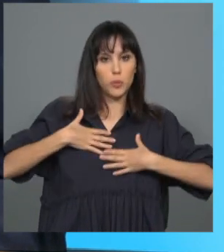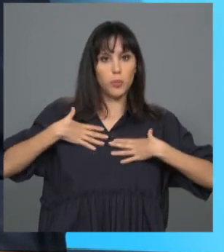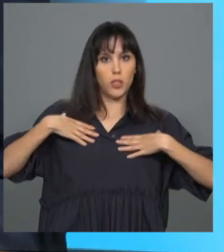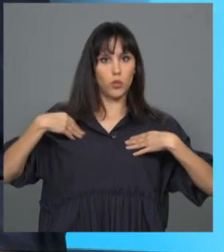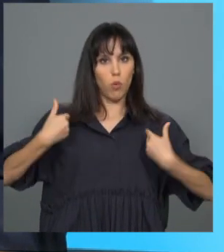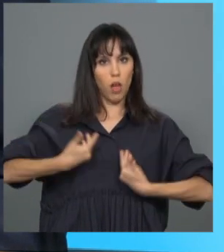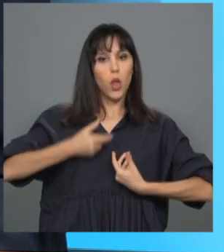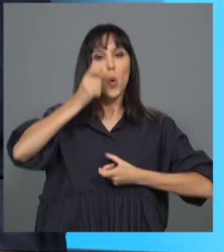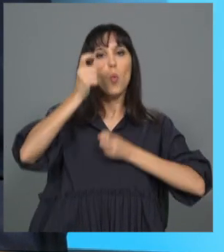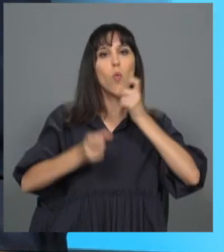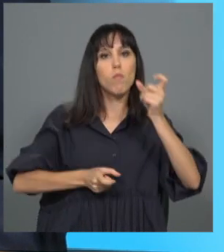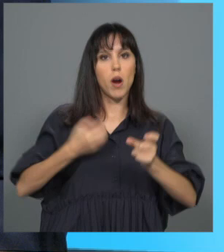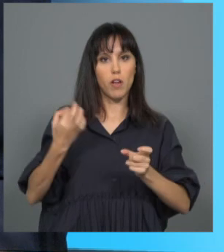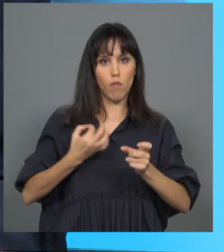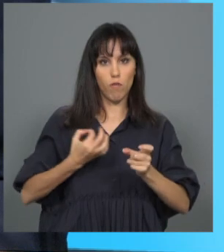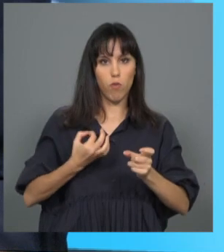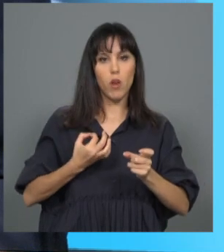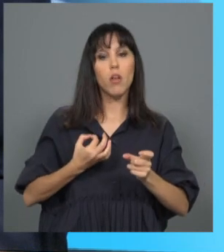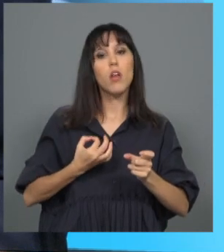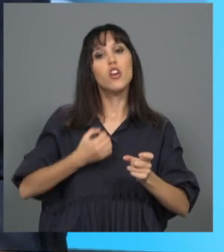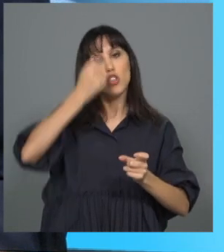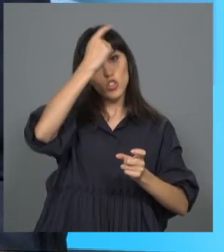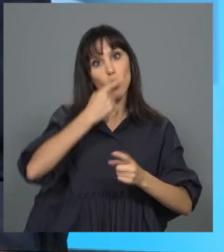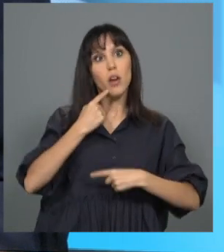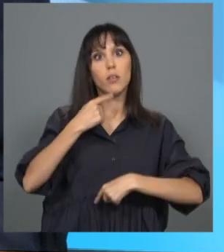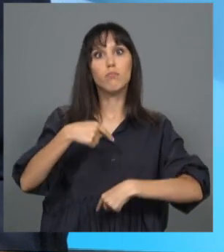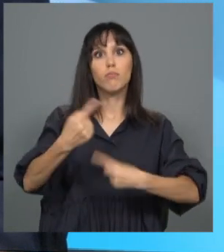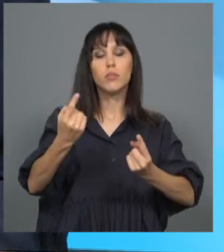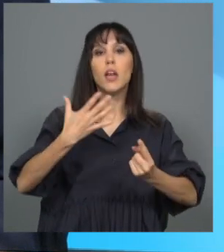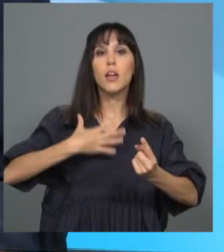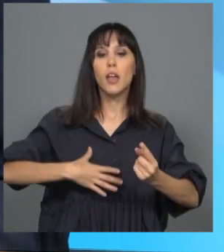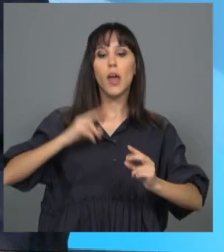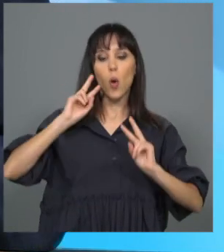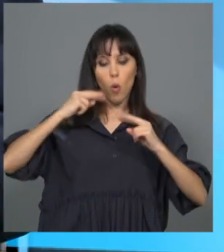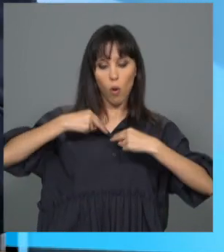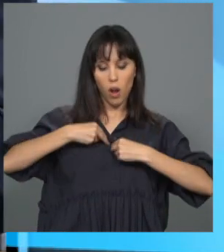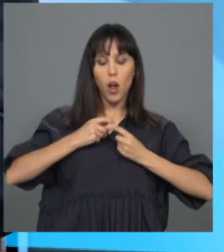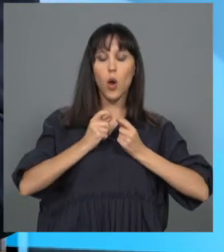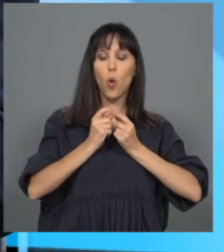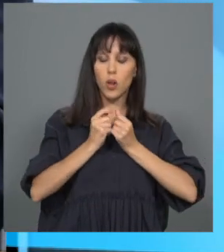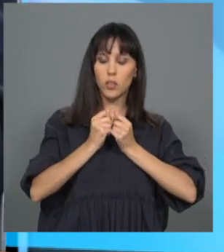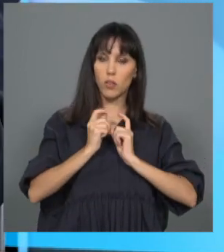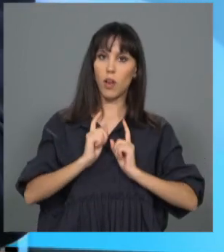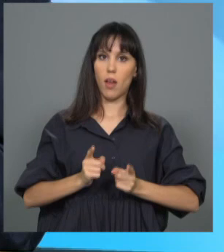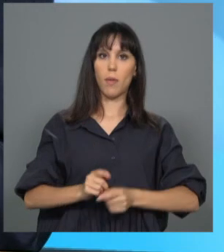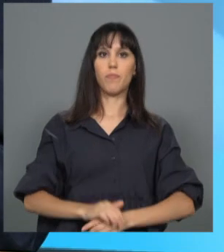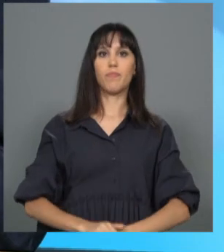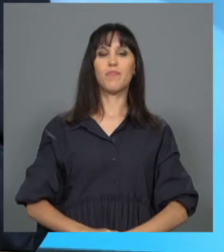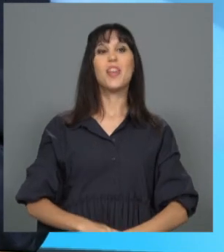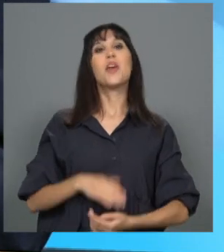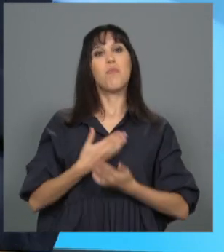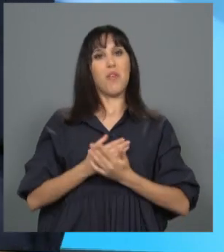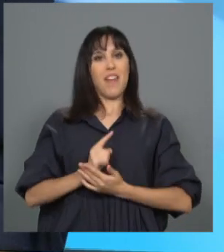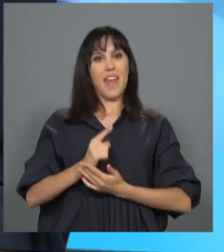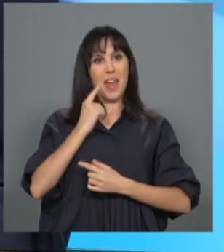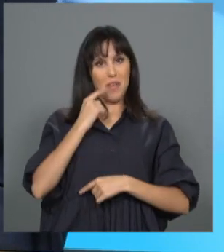e humana que quer ser meditação e oração. Então a significação é precisamente essa, vai por aí.